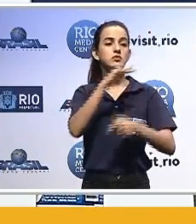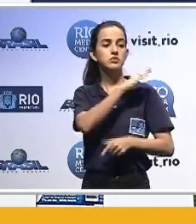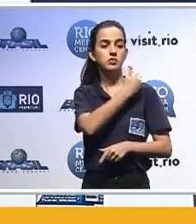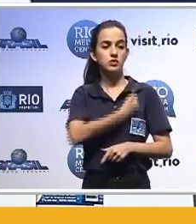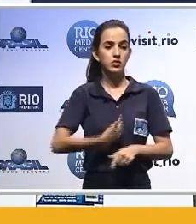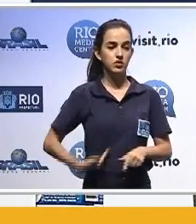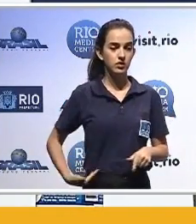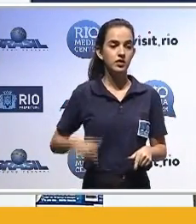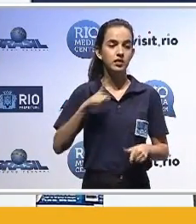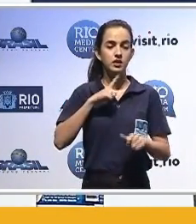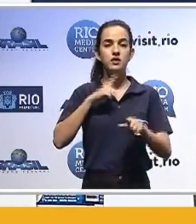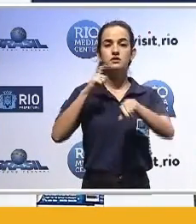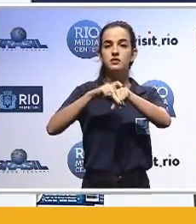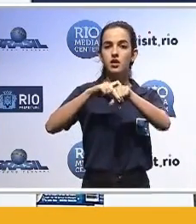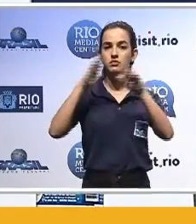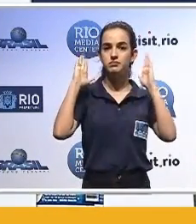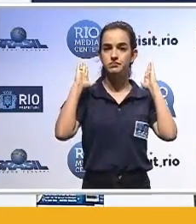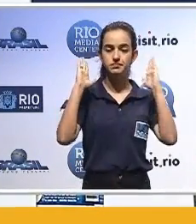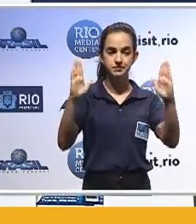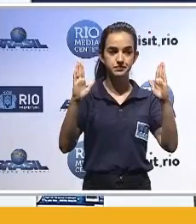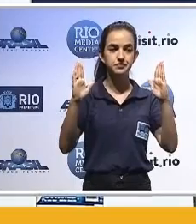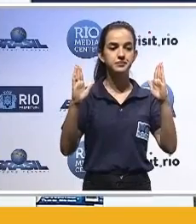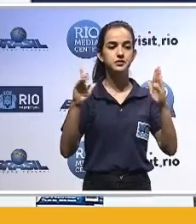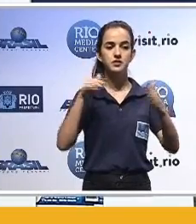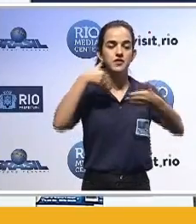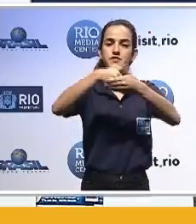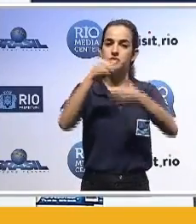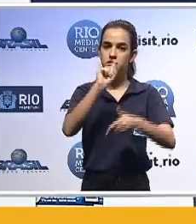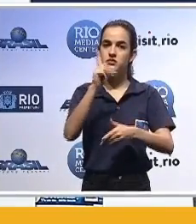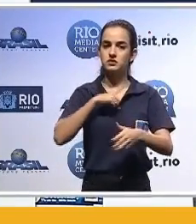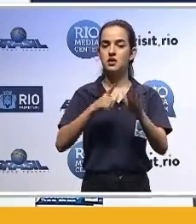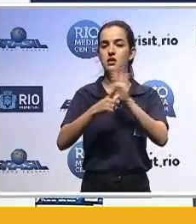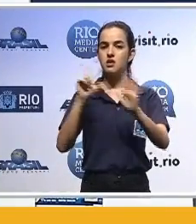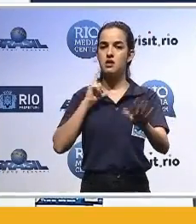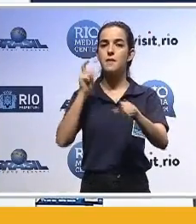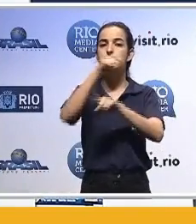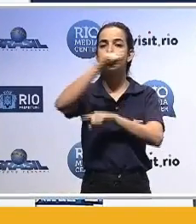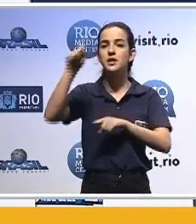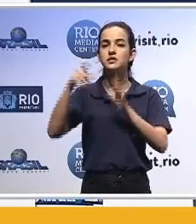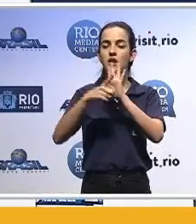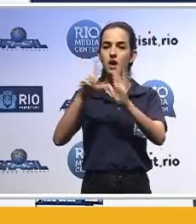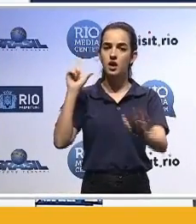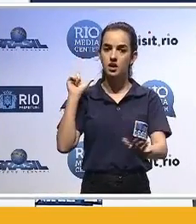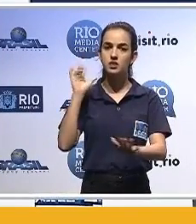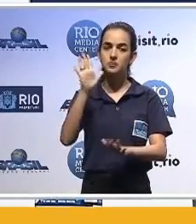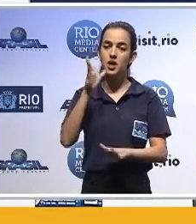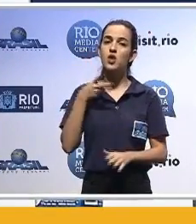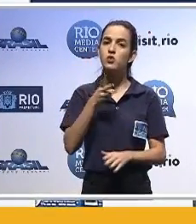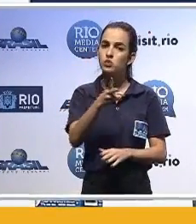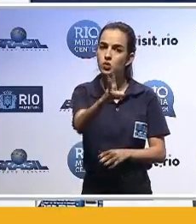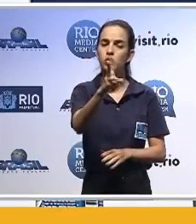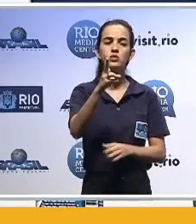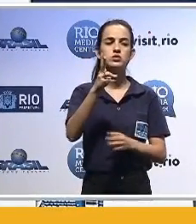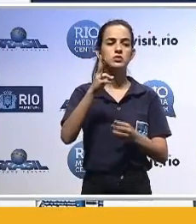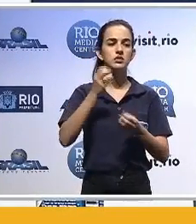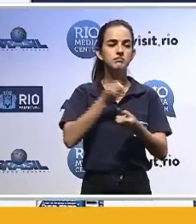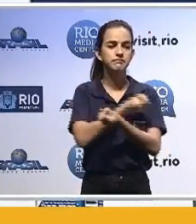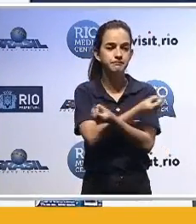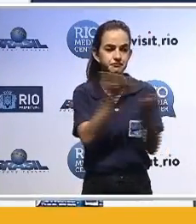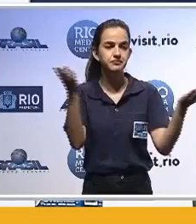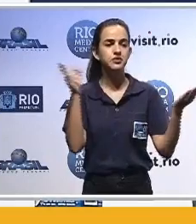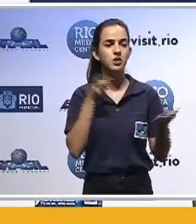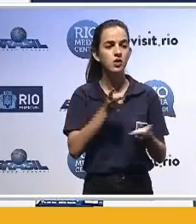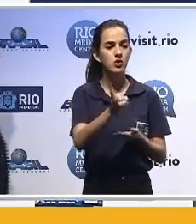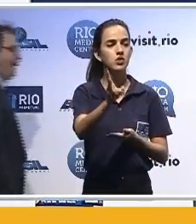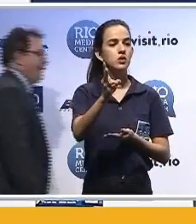dizer, teve um prazo, não foi em cima, teve um prazo de alguns meses antes. Mas nós vamos continuar com essa distribuição a